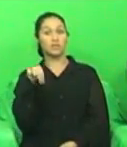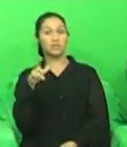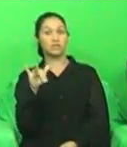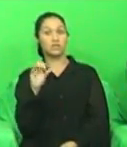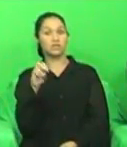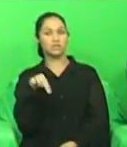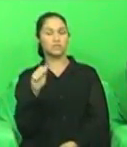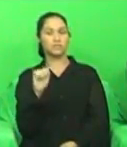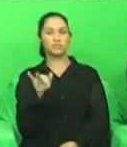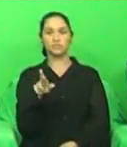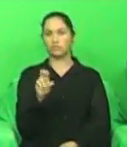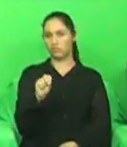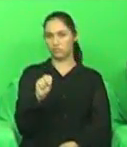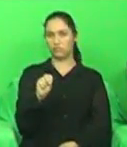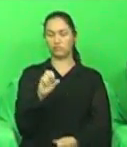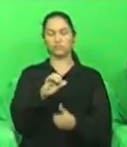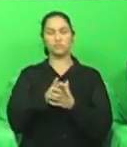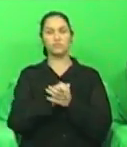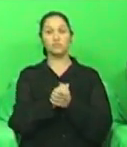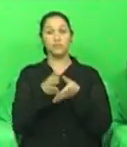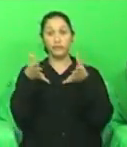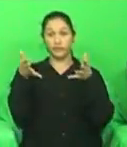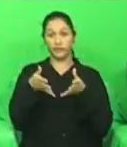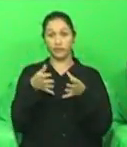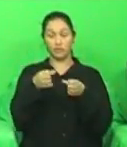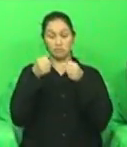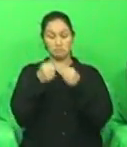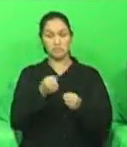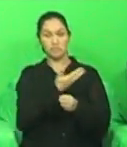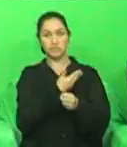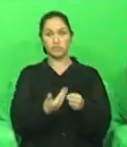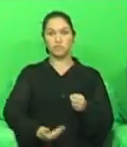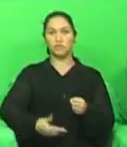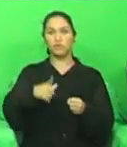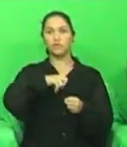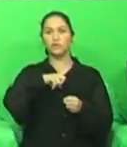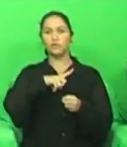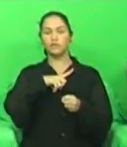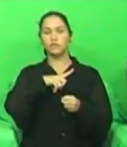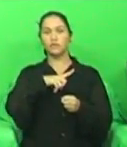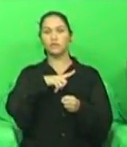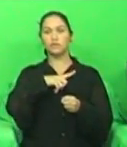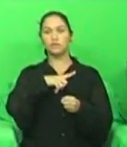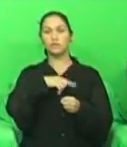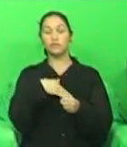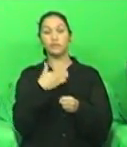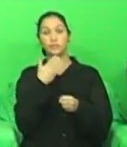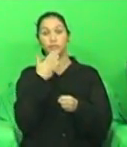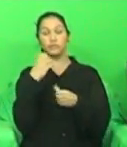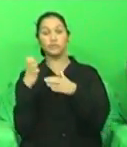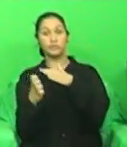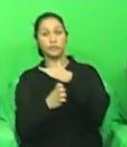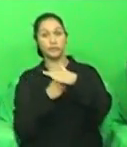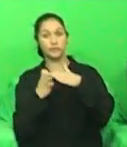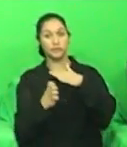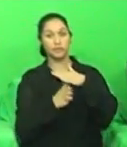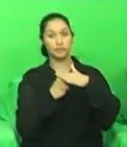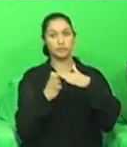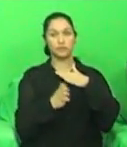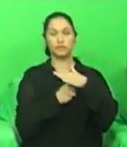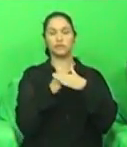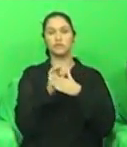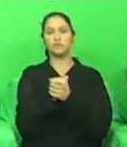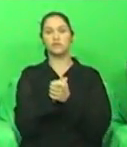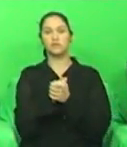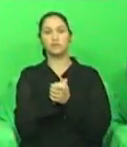agora mais do que nunca o poder público tem orientado as empresas o presidente tem orientado as empresas a fazer